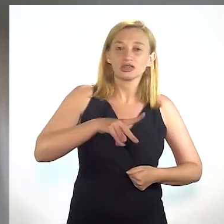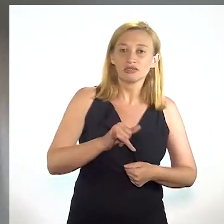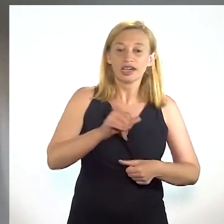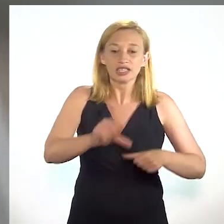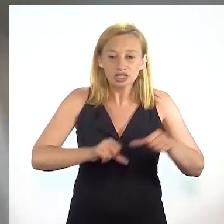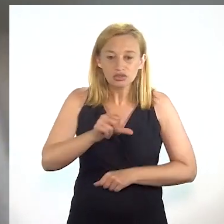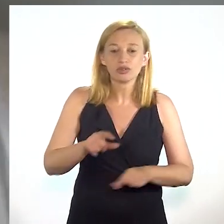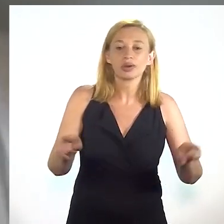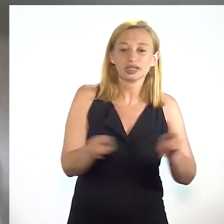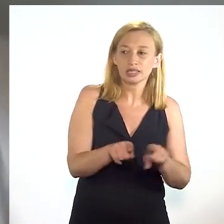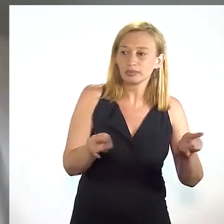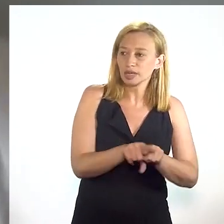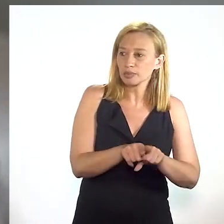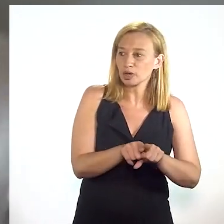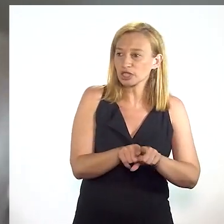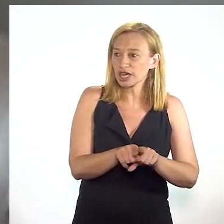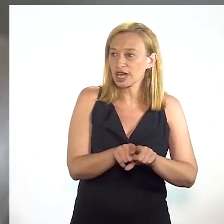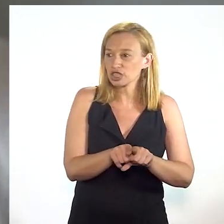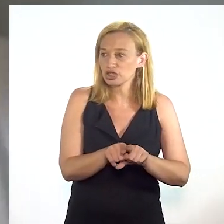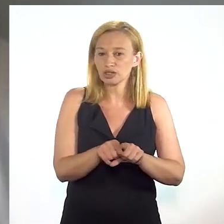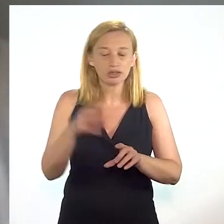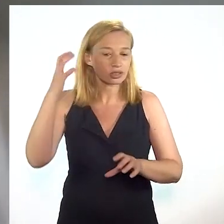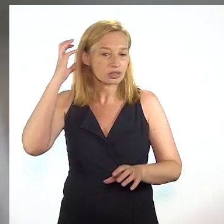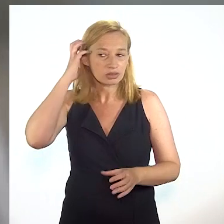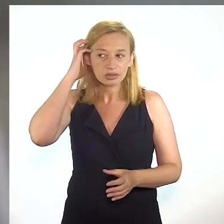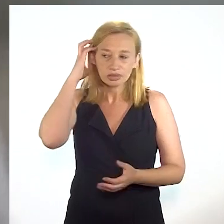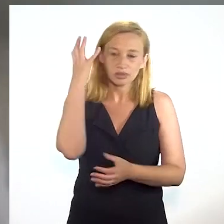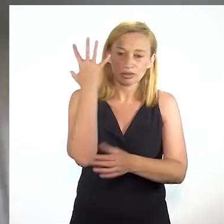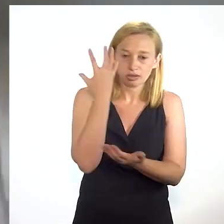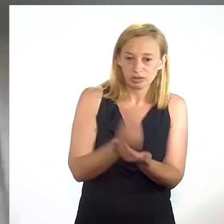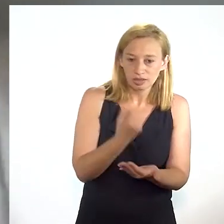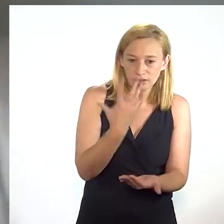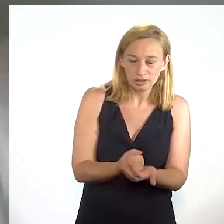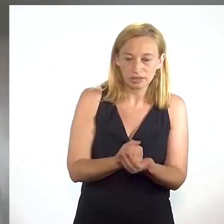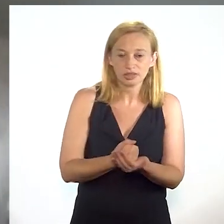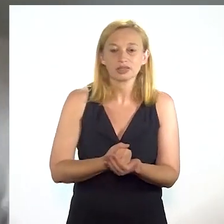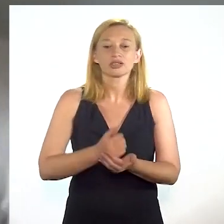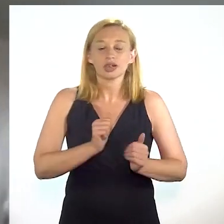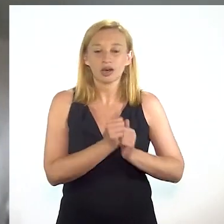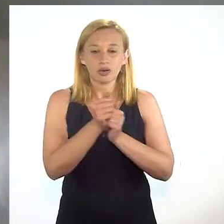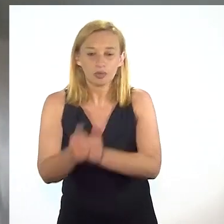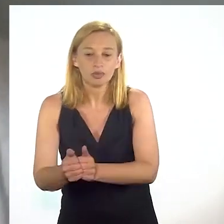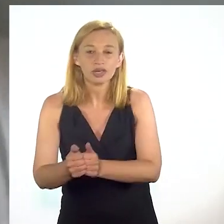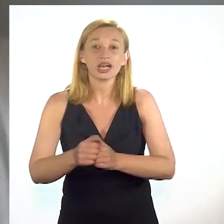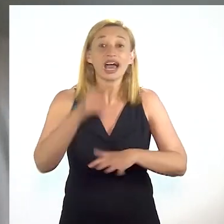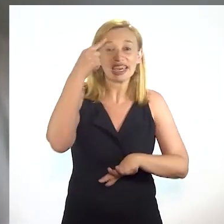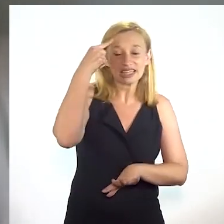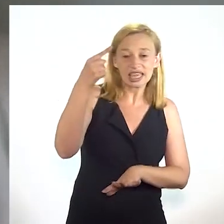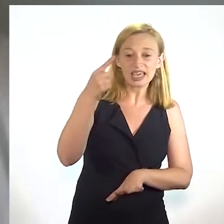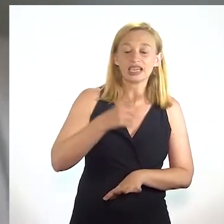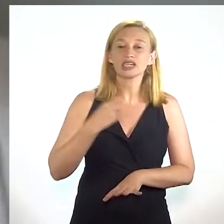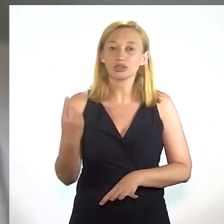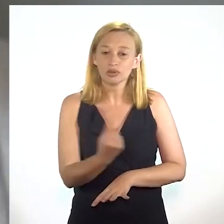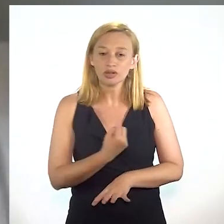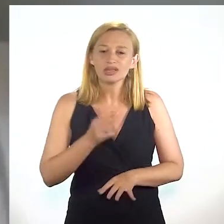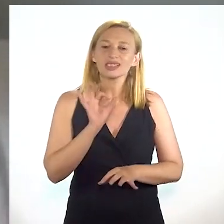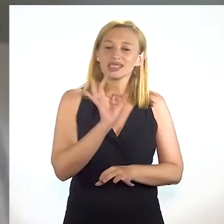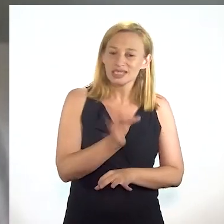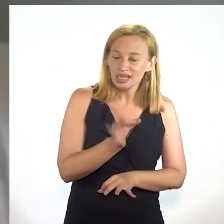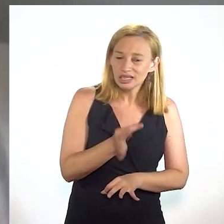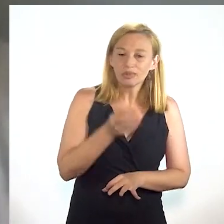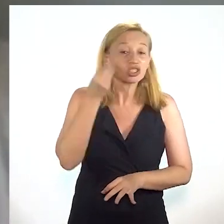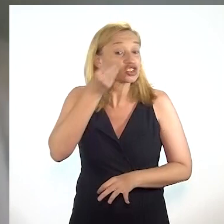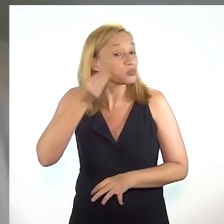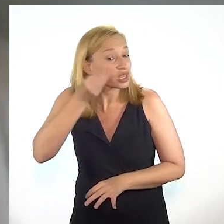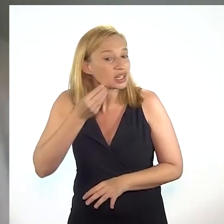vai transformar também em podcast. Em breve vamos fazer um anúncio aí nas redes do fórum, então acompanhem, porque a ideia é que a gente possa